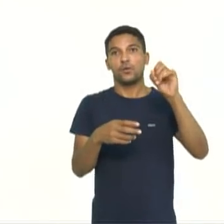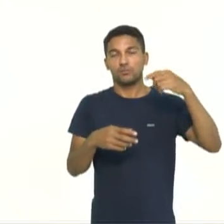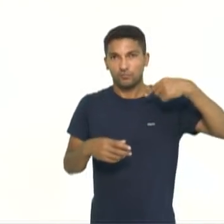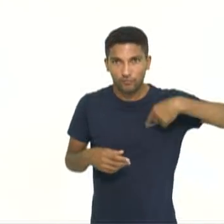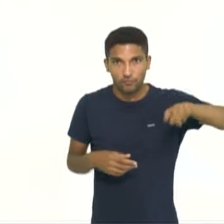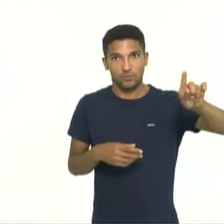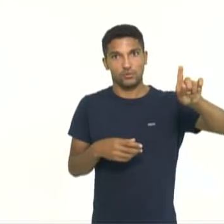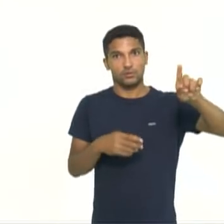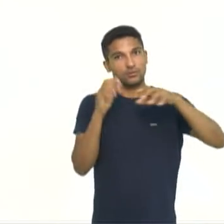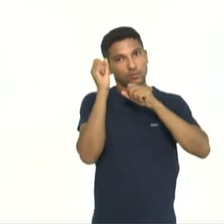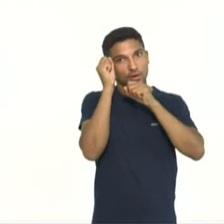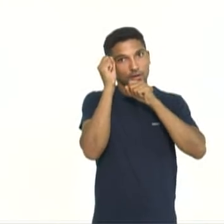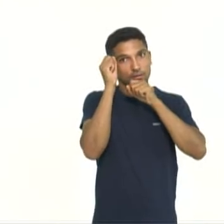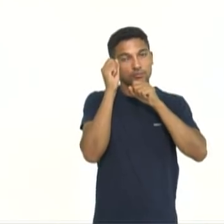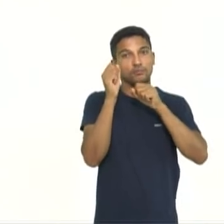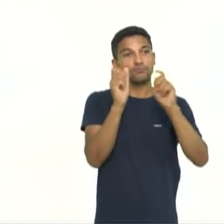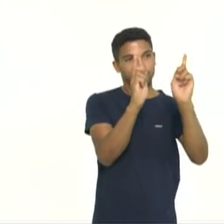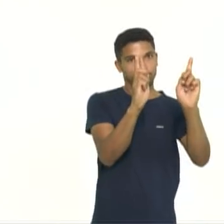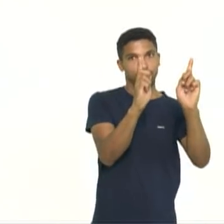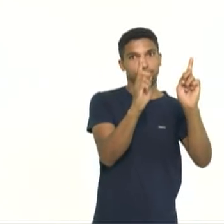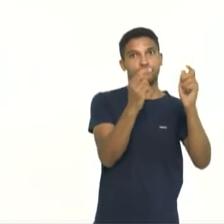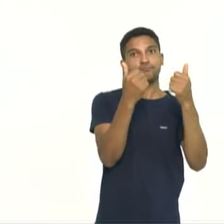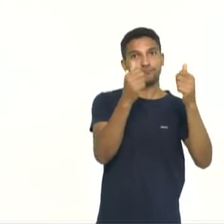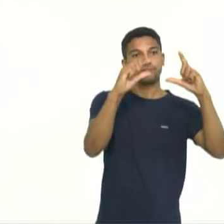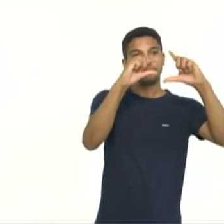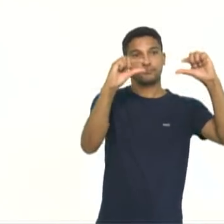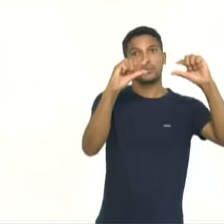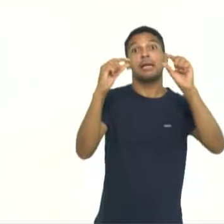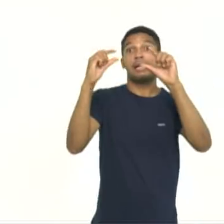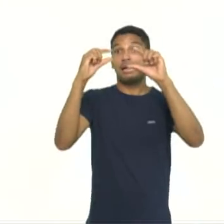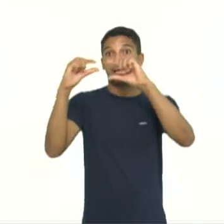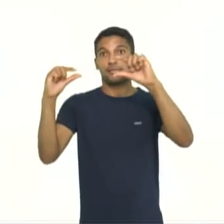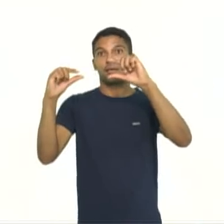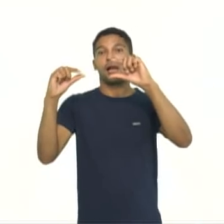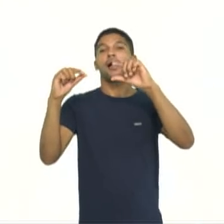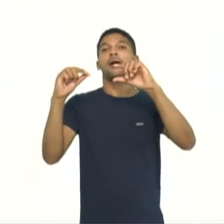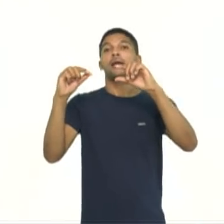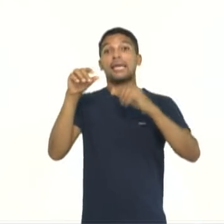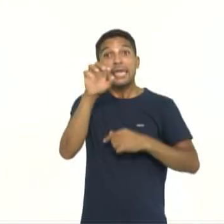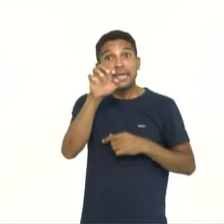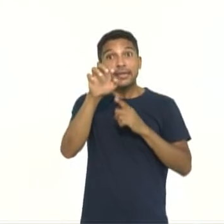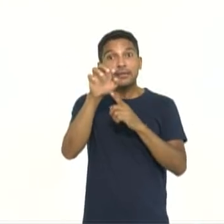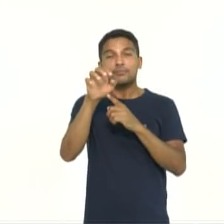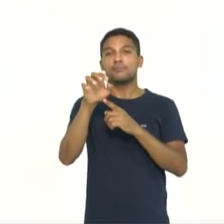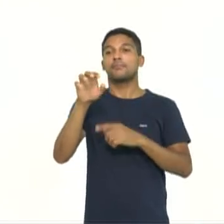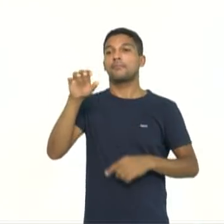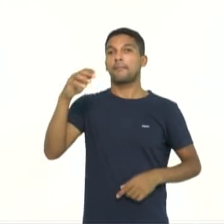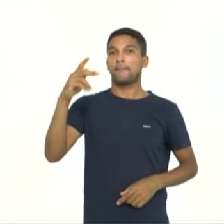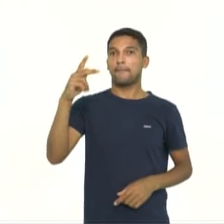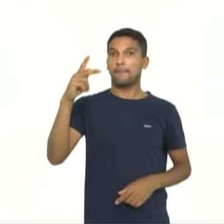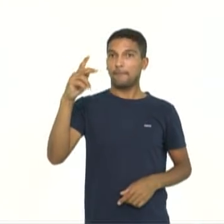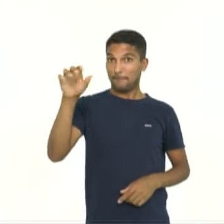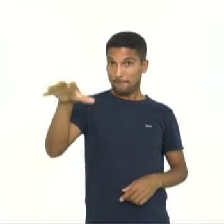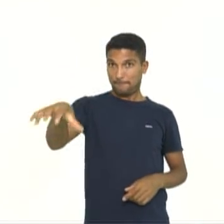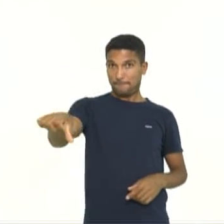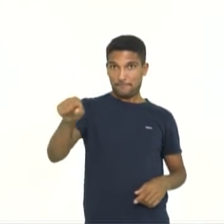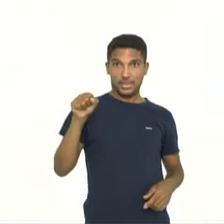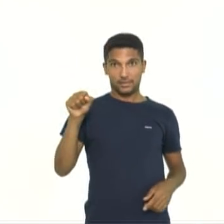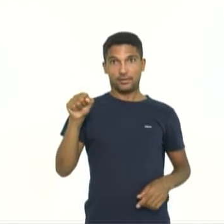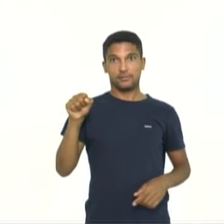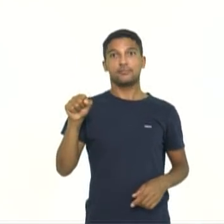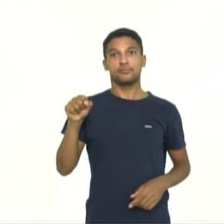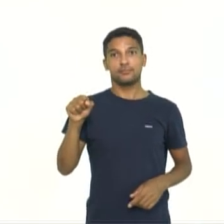Segunda oração, peguei meus materiais, certo? Somando as duas, eu tenho ali o e articulando, né, essas